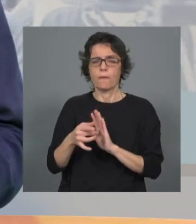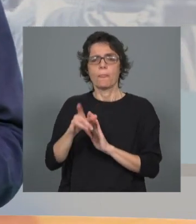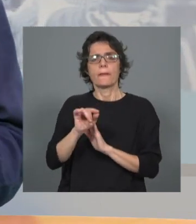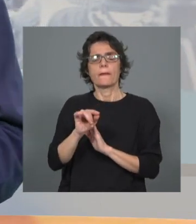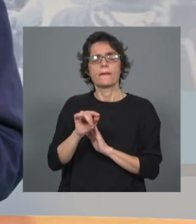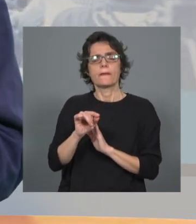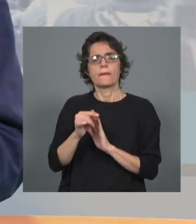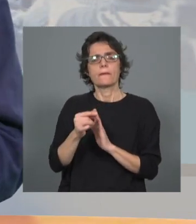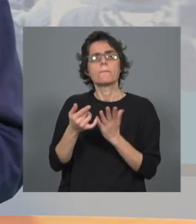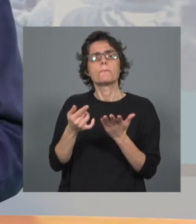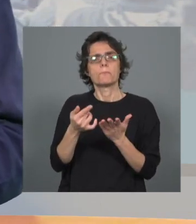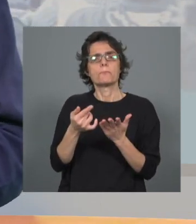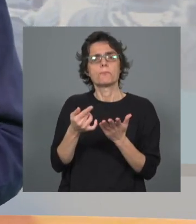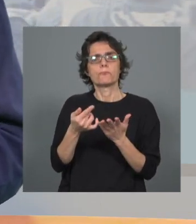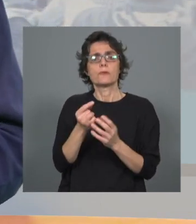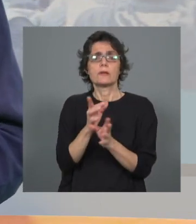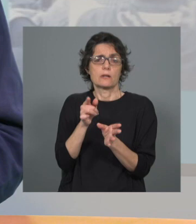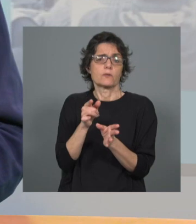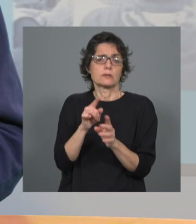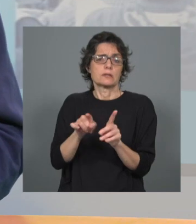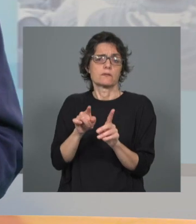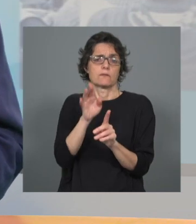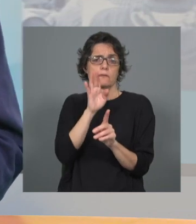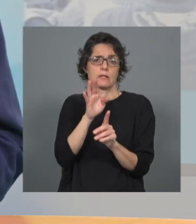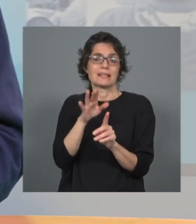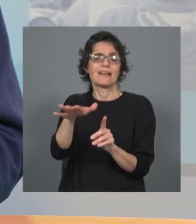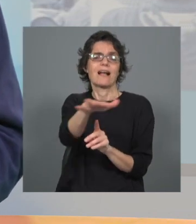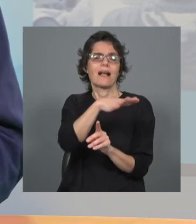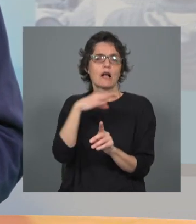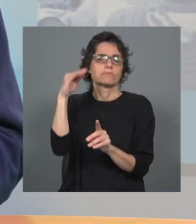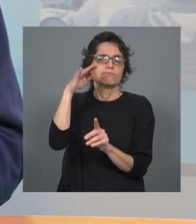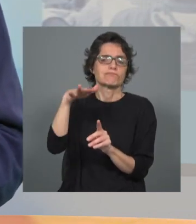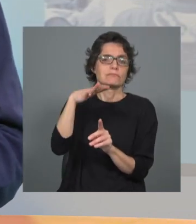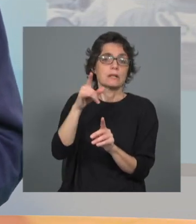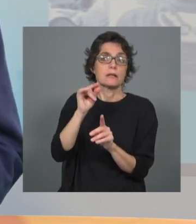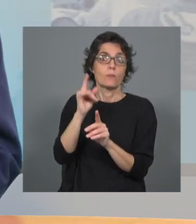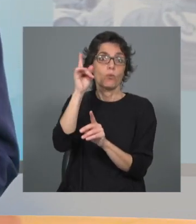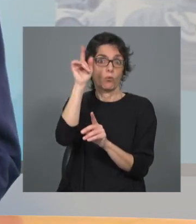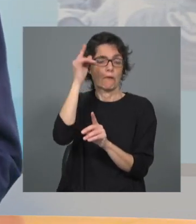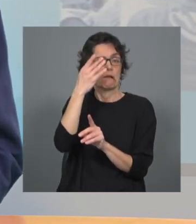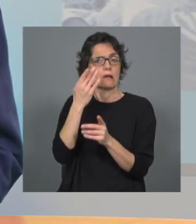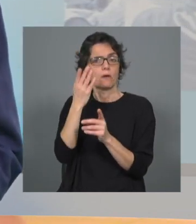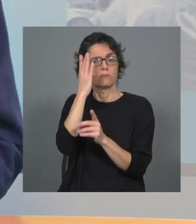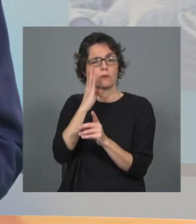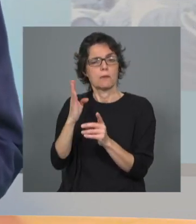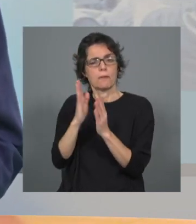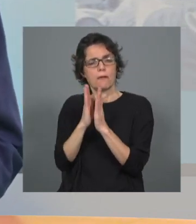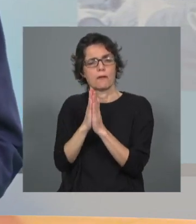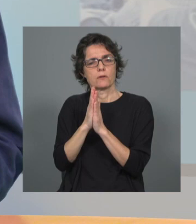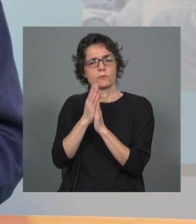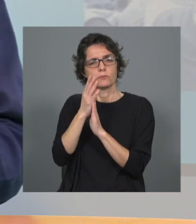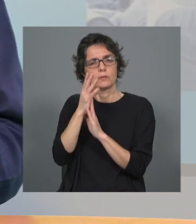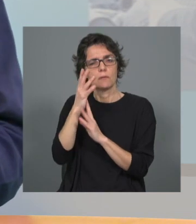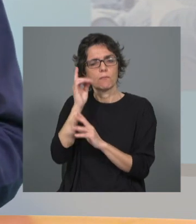também, e isso aí faz muita diferença, sobretudo em meios rurais, não é? E mais a norte, onde a tradição ainda está mais vincada, o tradicional